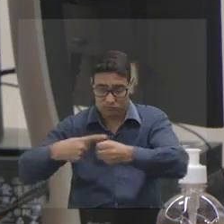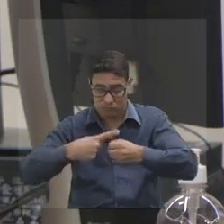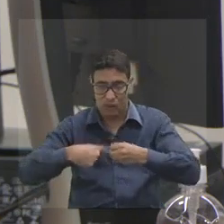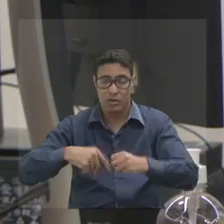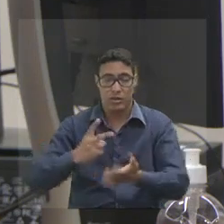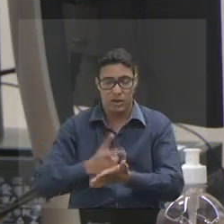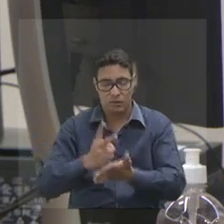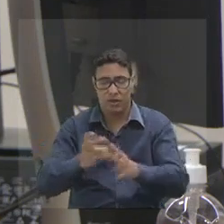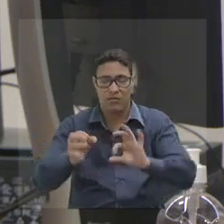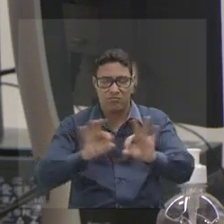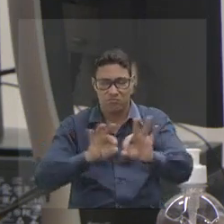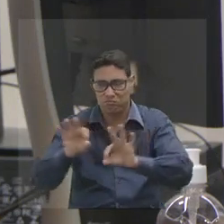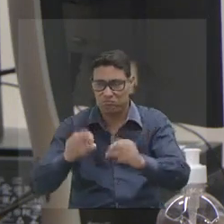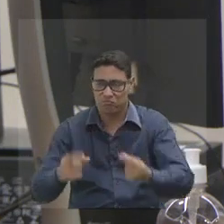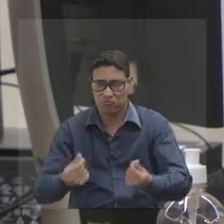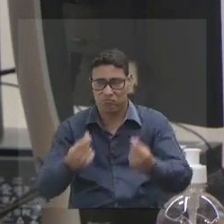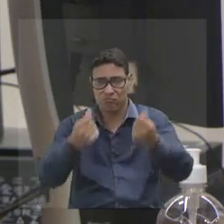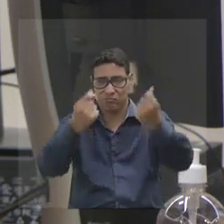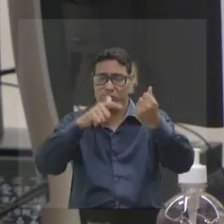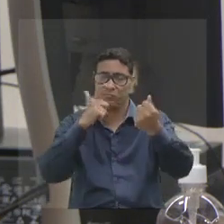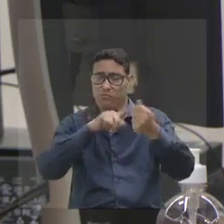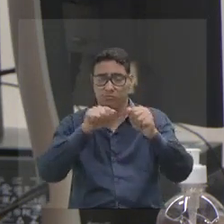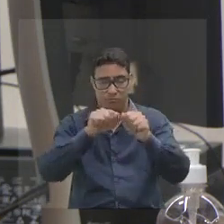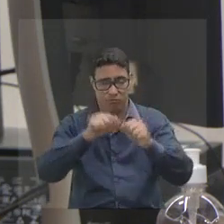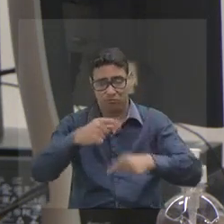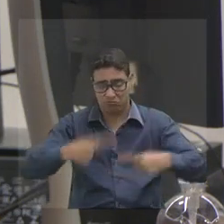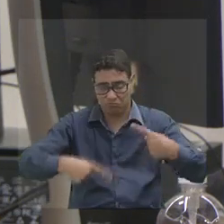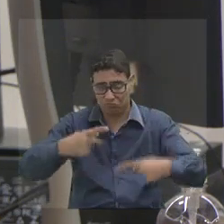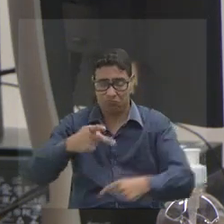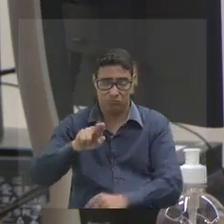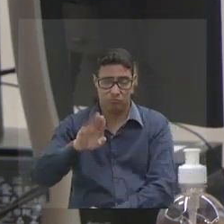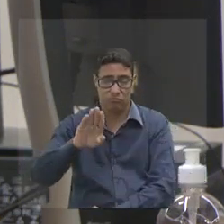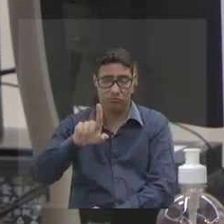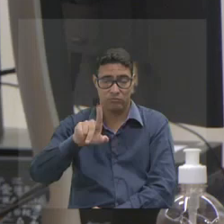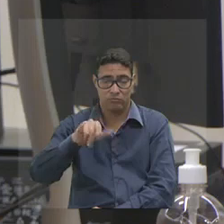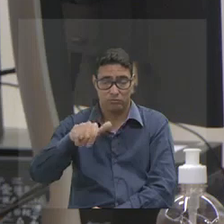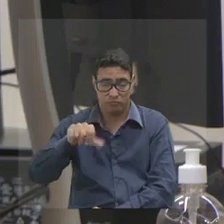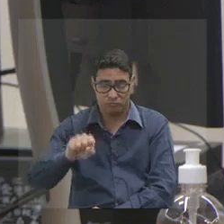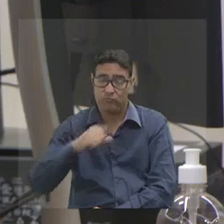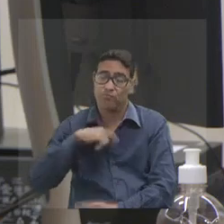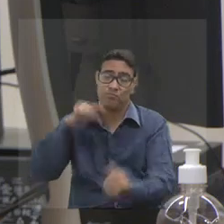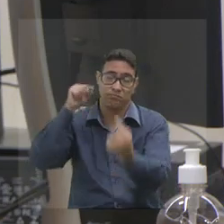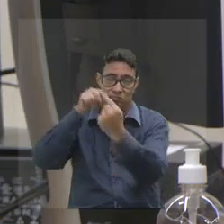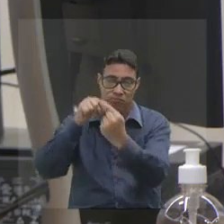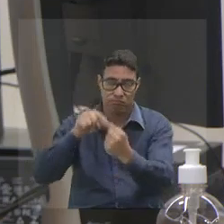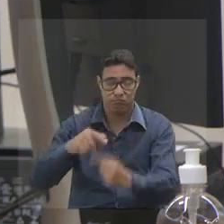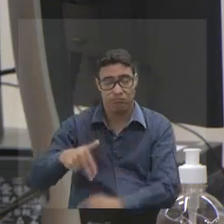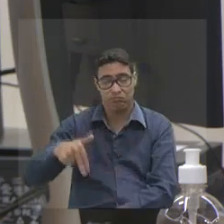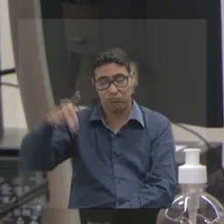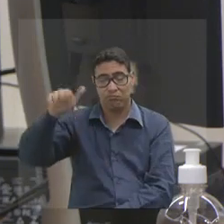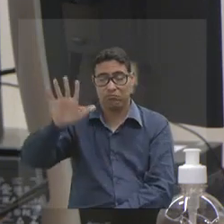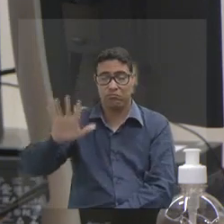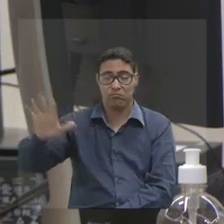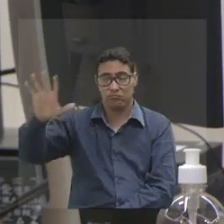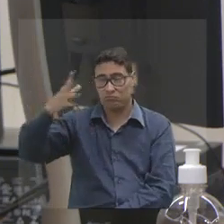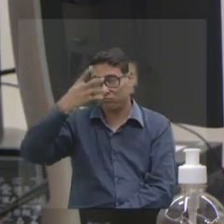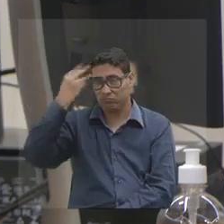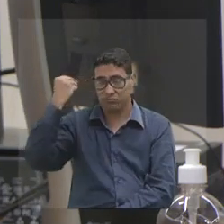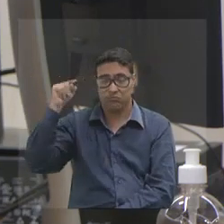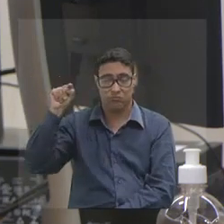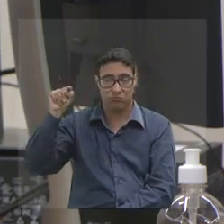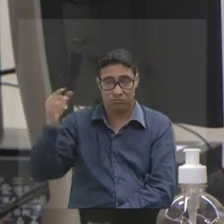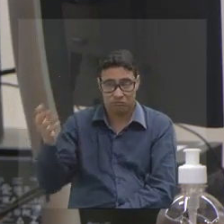mais estrutura financeira de fazer as políticas públicas né em detrimento do norte de Minas já que te amacuri hoje